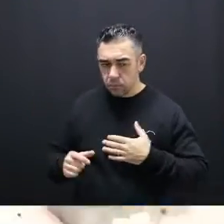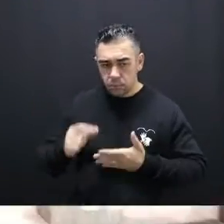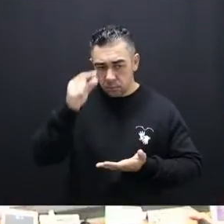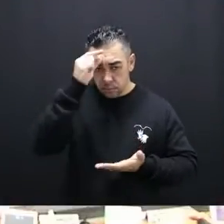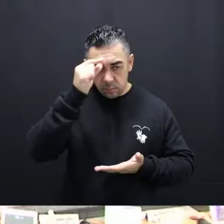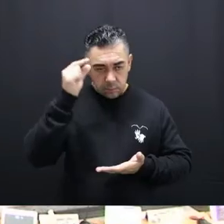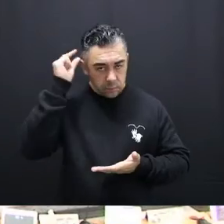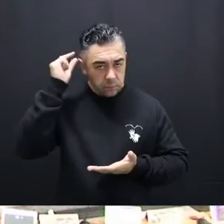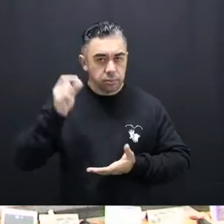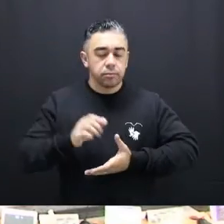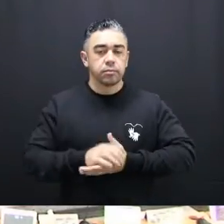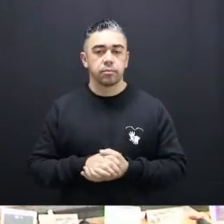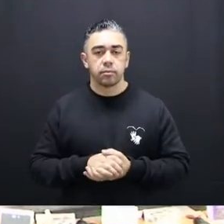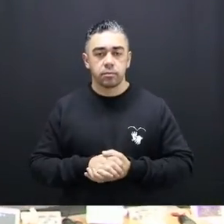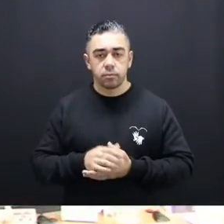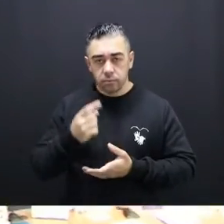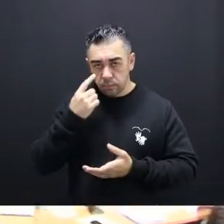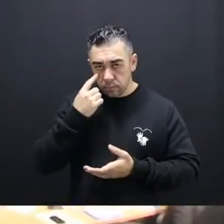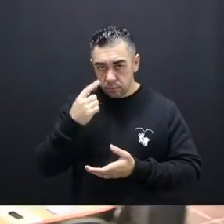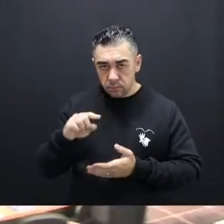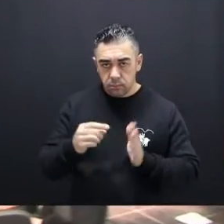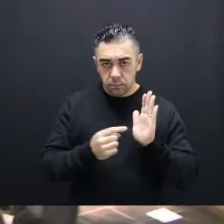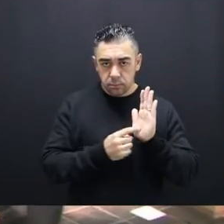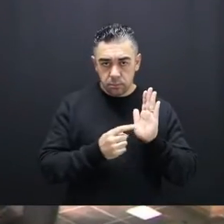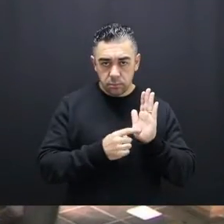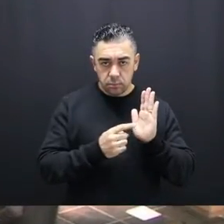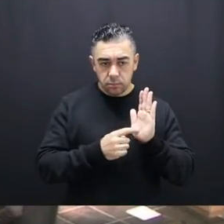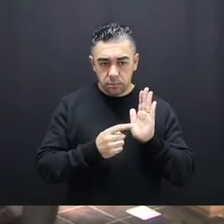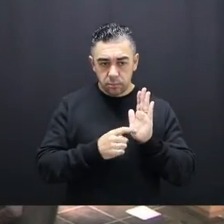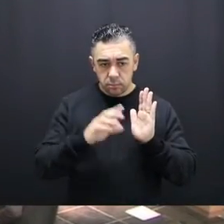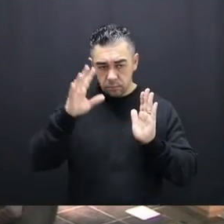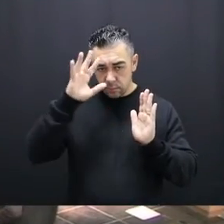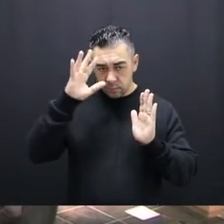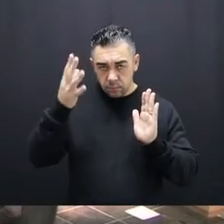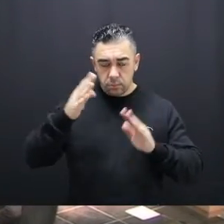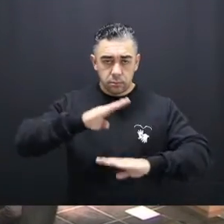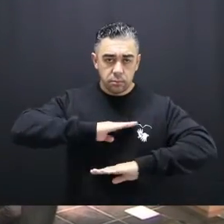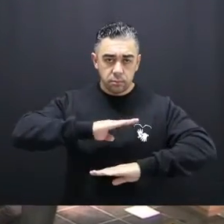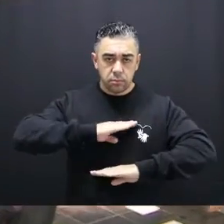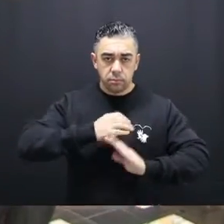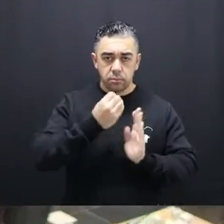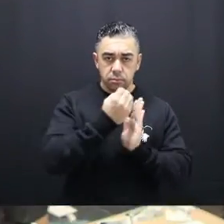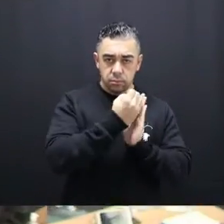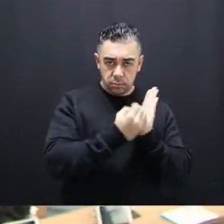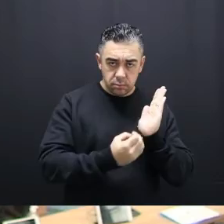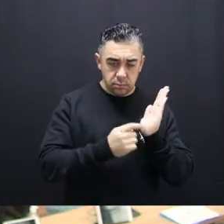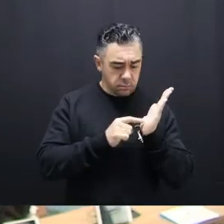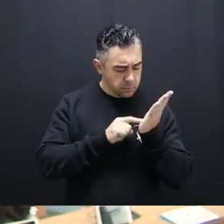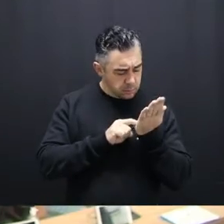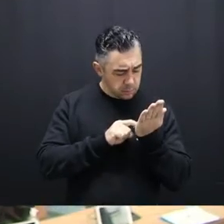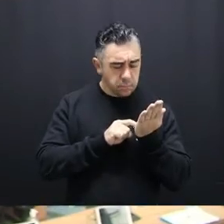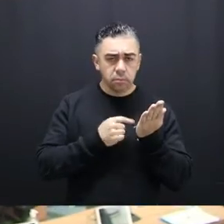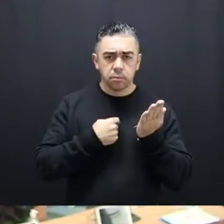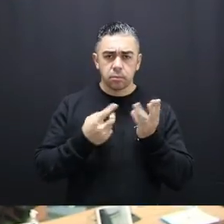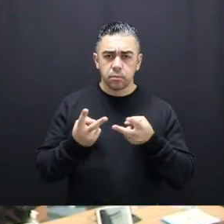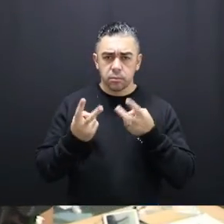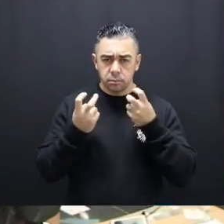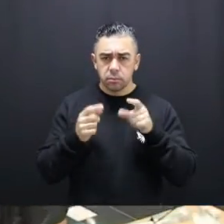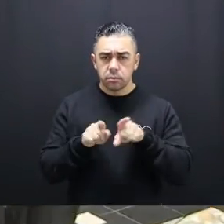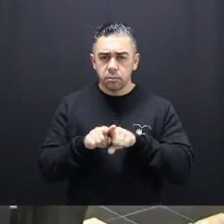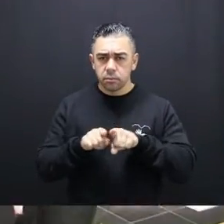é que vi que o senhor colocou a situação dos ofícios eu tenho percebido também anda até meio